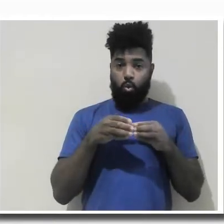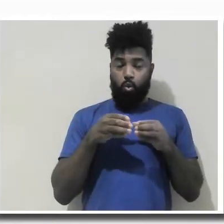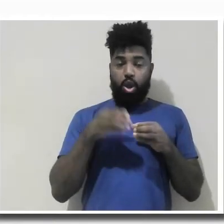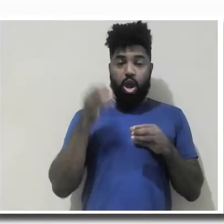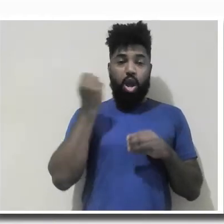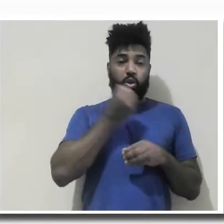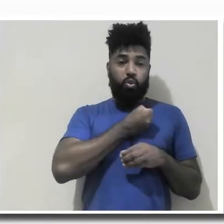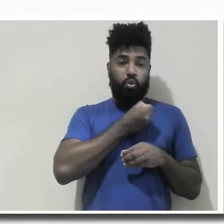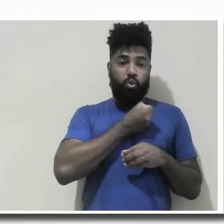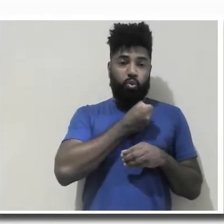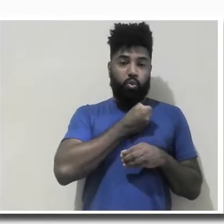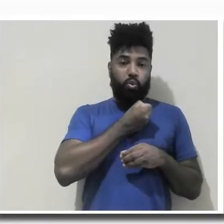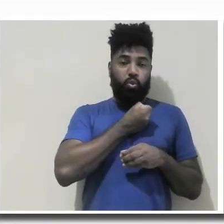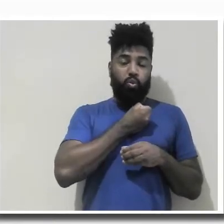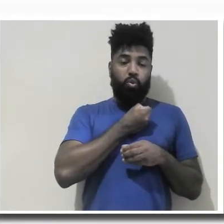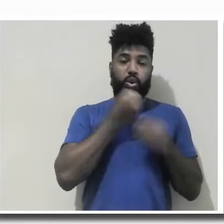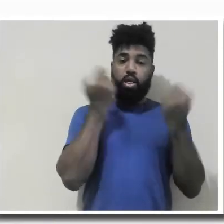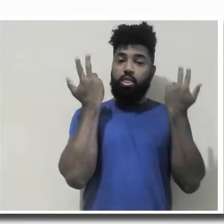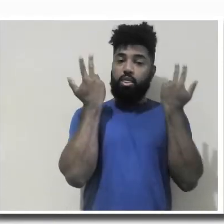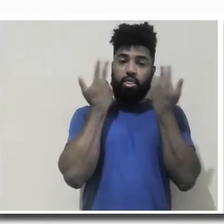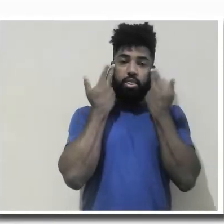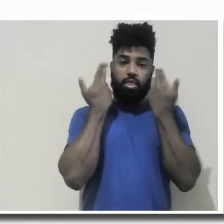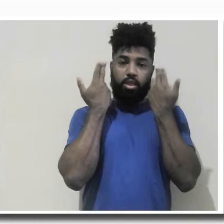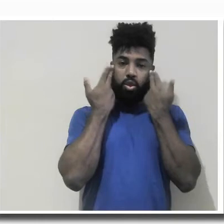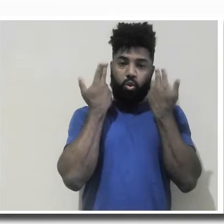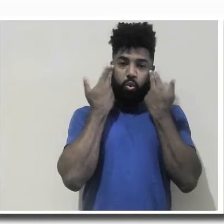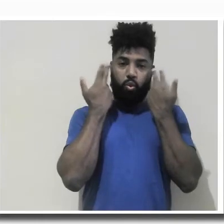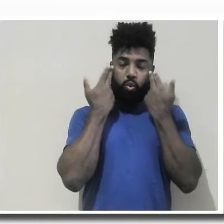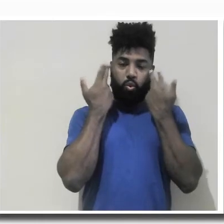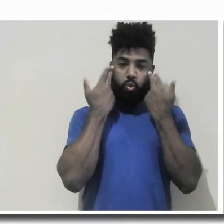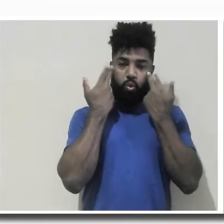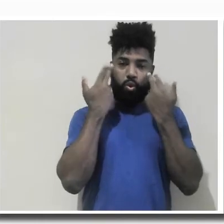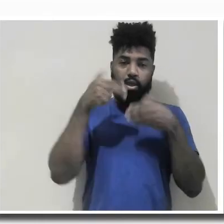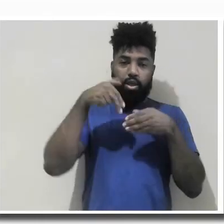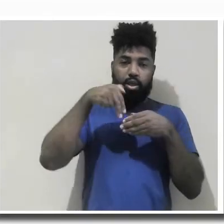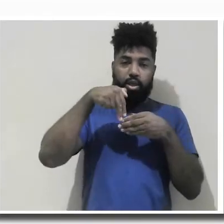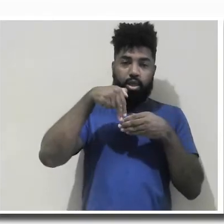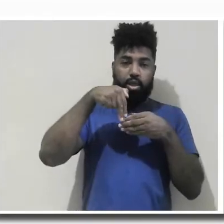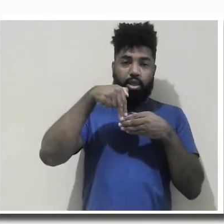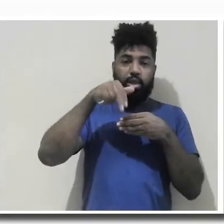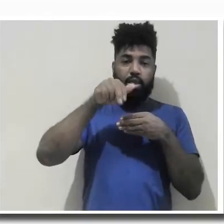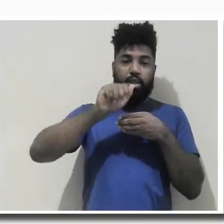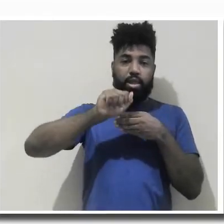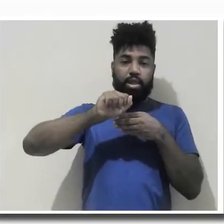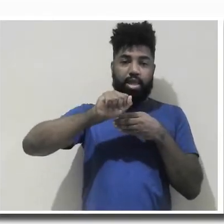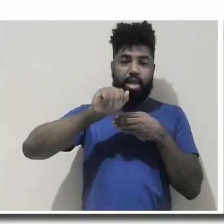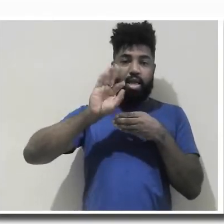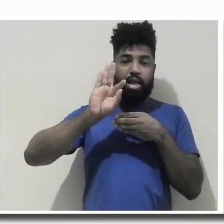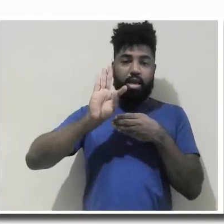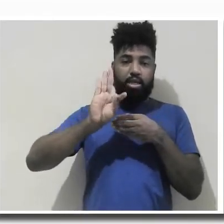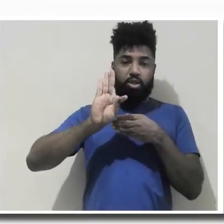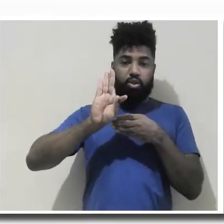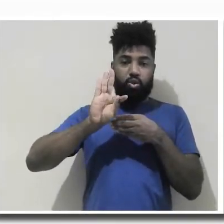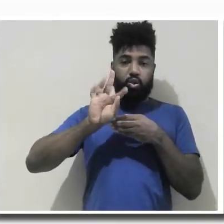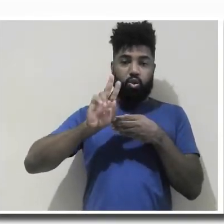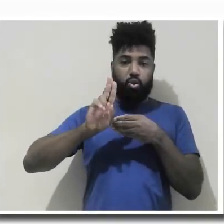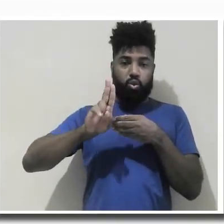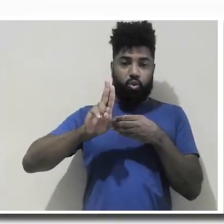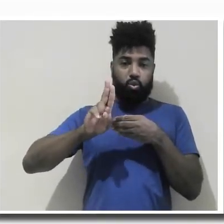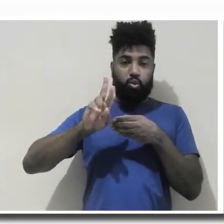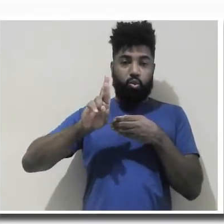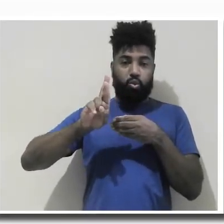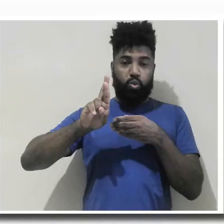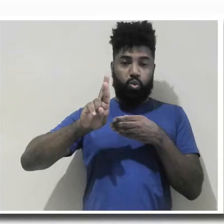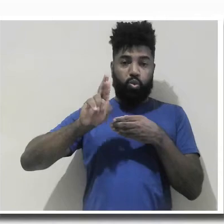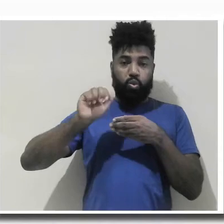números naturais, onde denotamos pela letra maiúscula N e um traço à sua